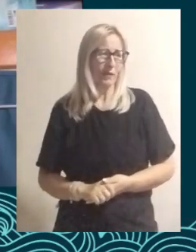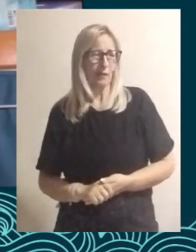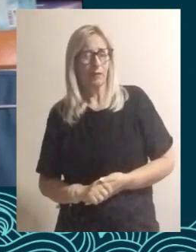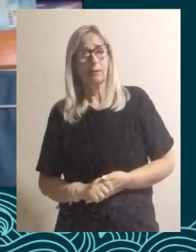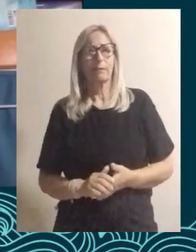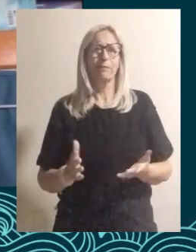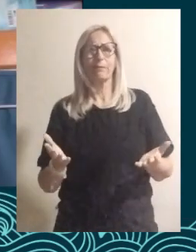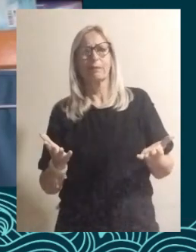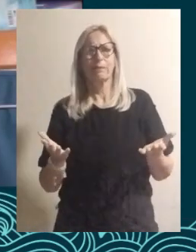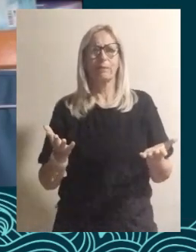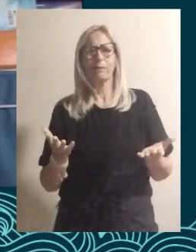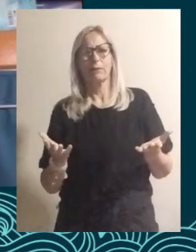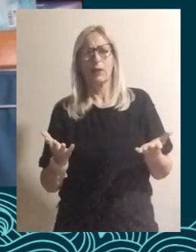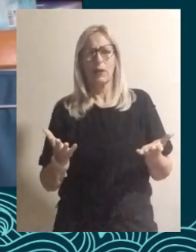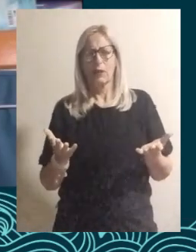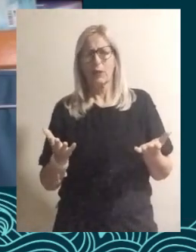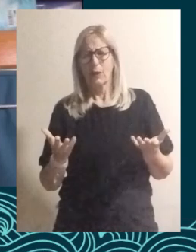gente tenha